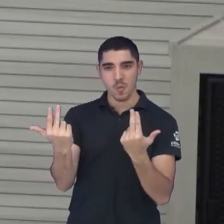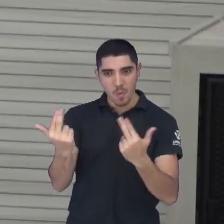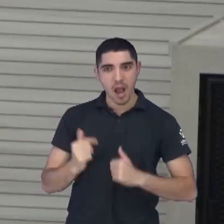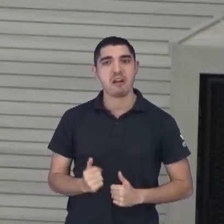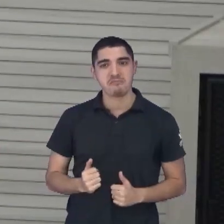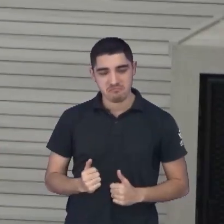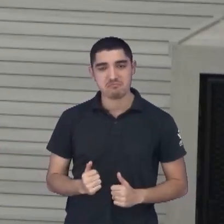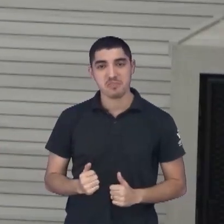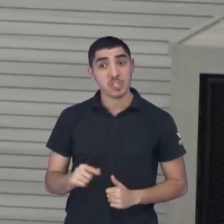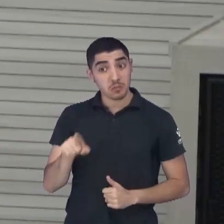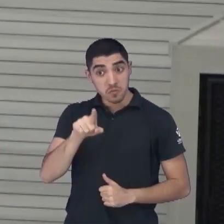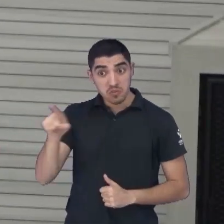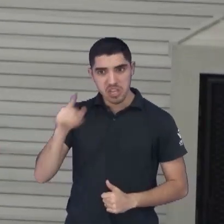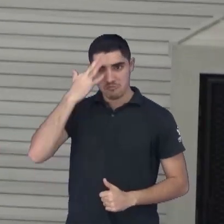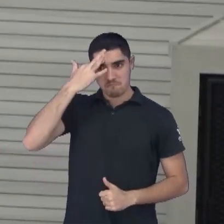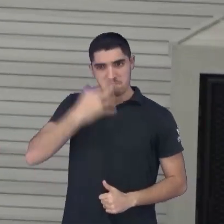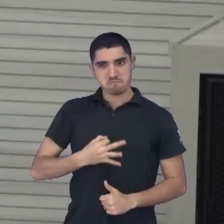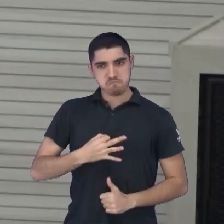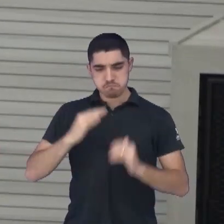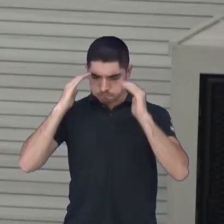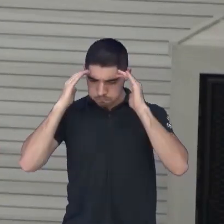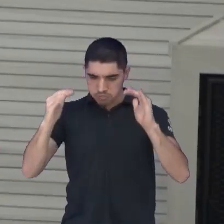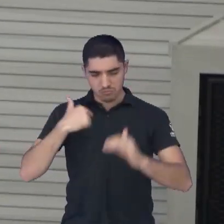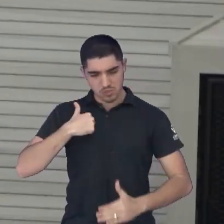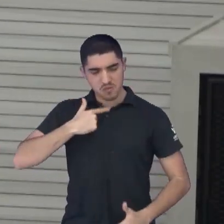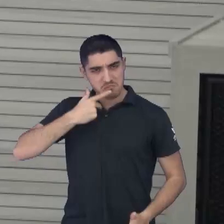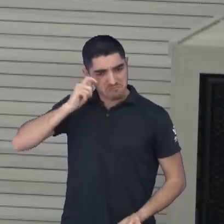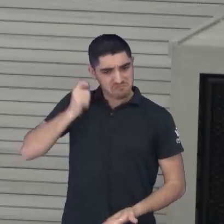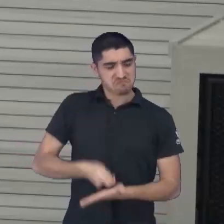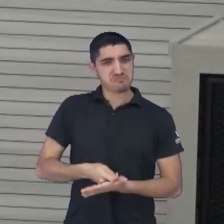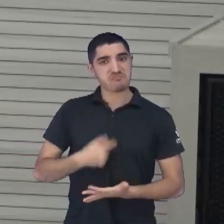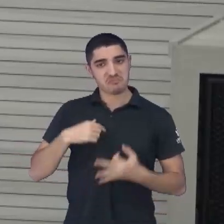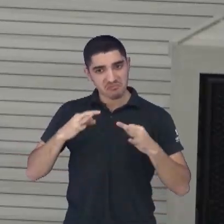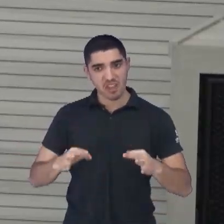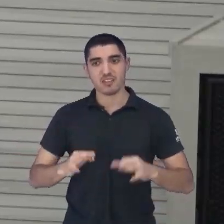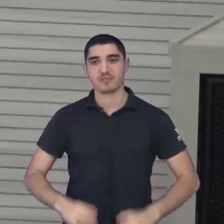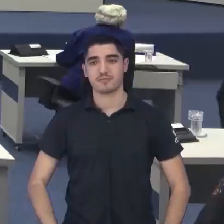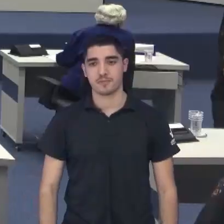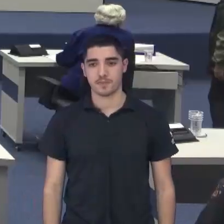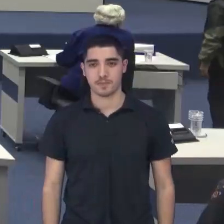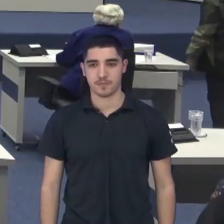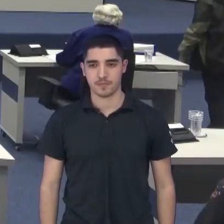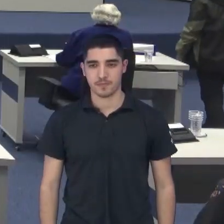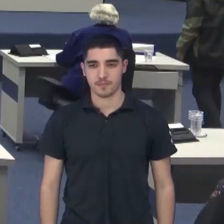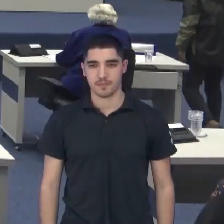honrar a palavra é o mínimo que se deve fazer numa casa de lei.